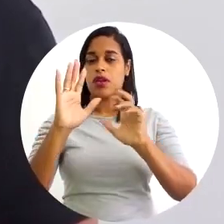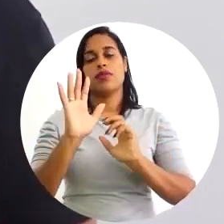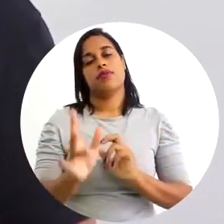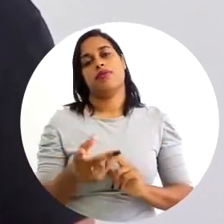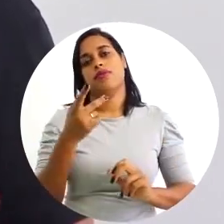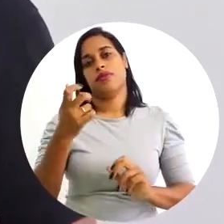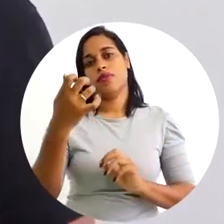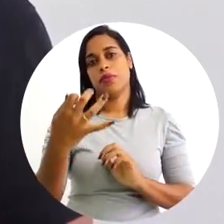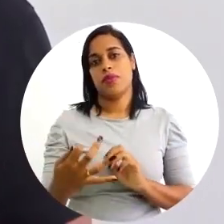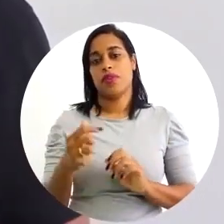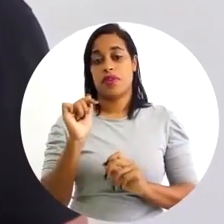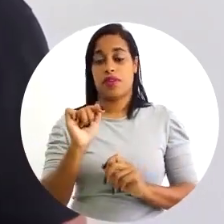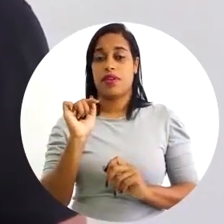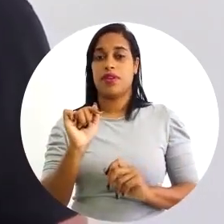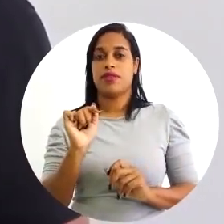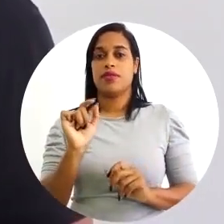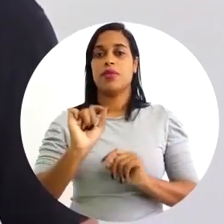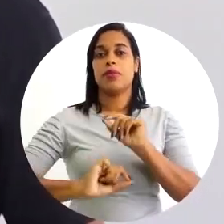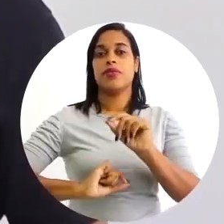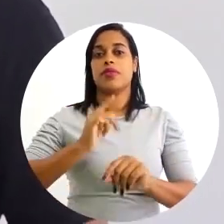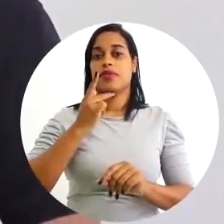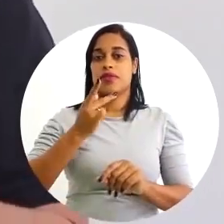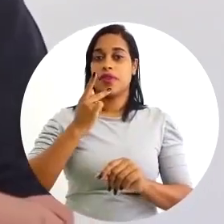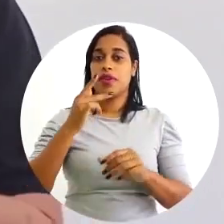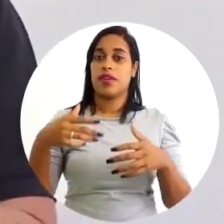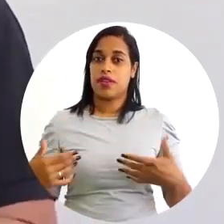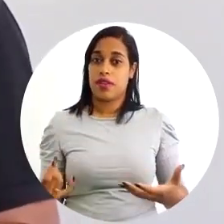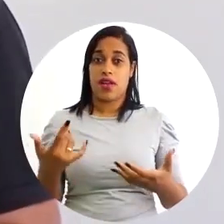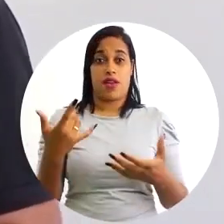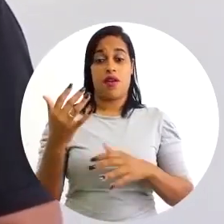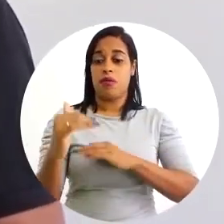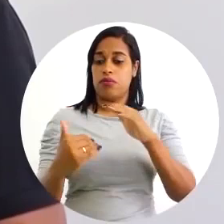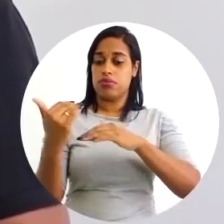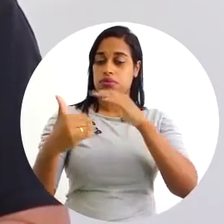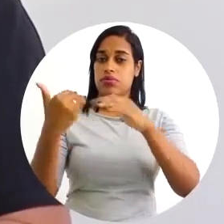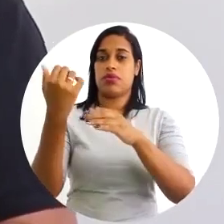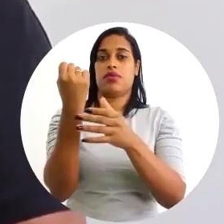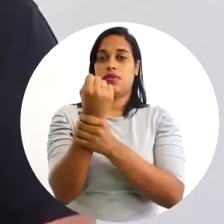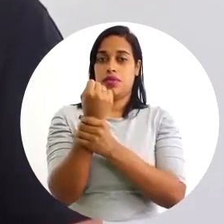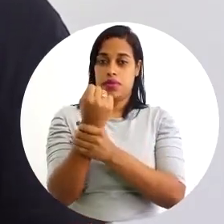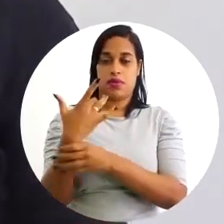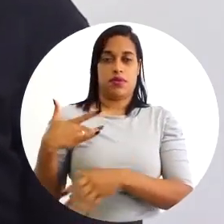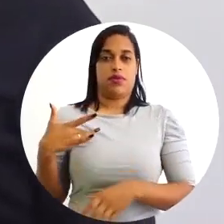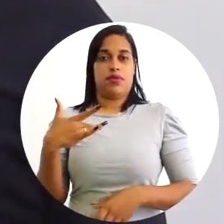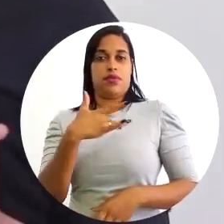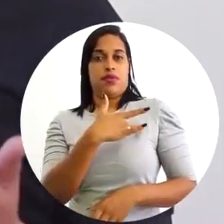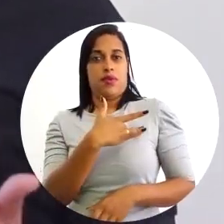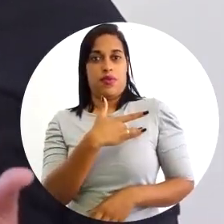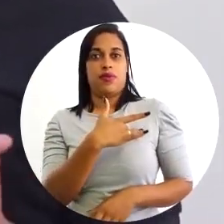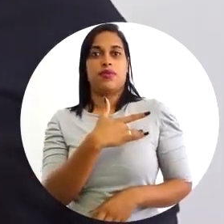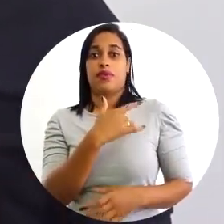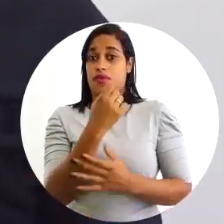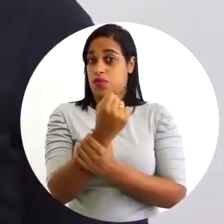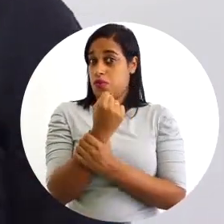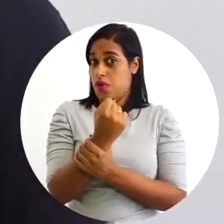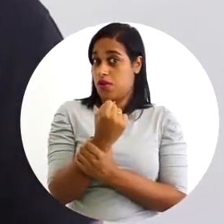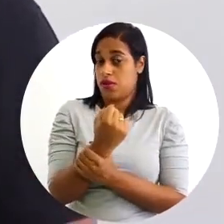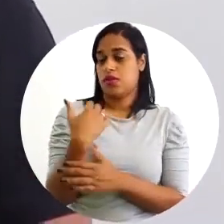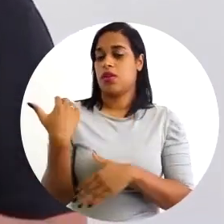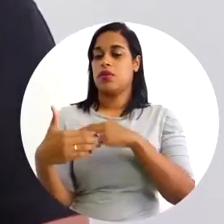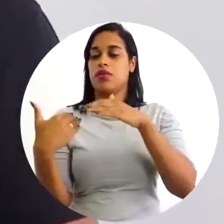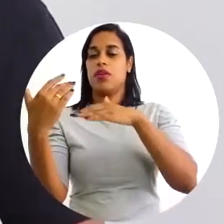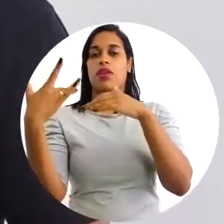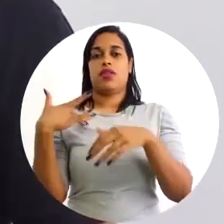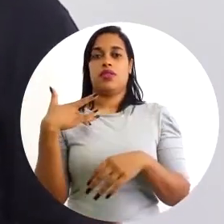indicando, né? Sobre o que fala esse texto? Sobre a construção e a saúde, né? A segurança na